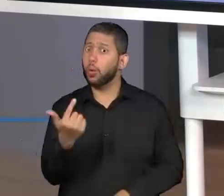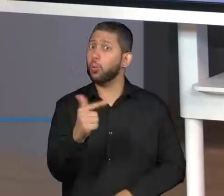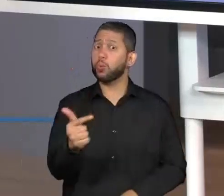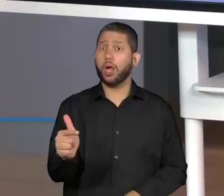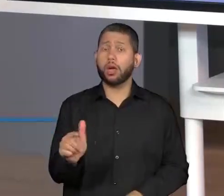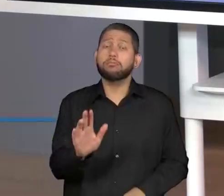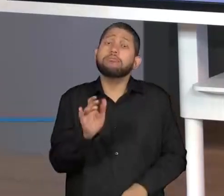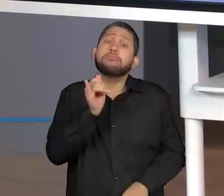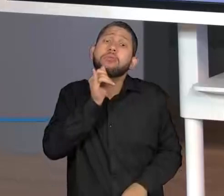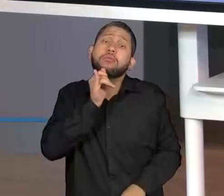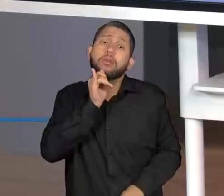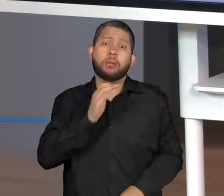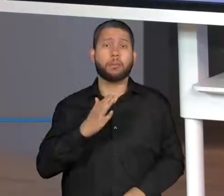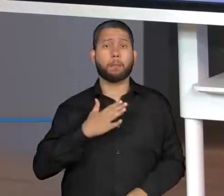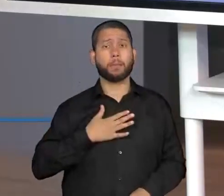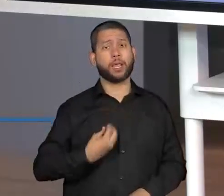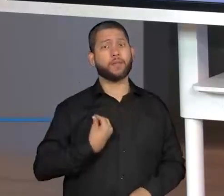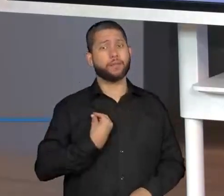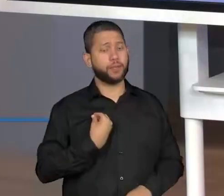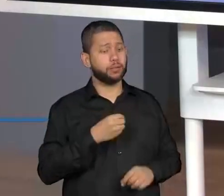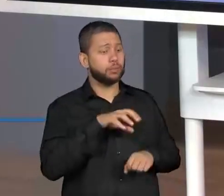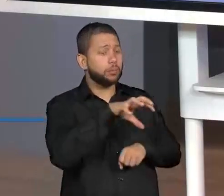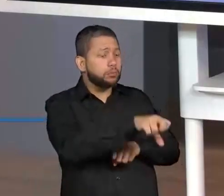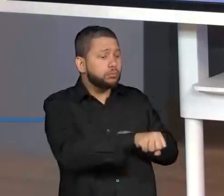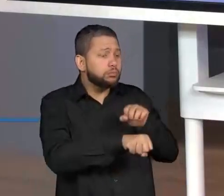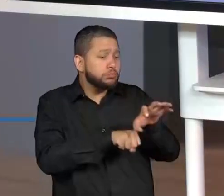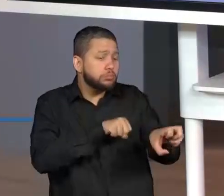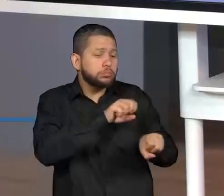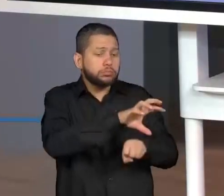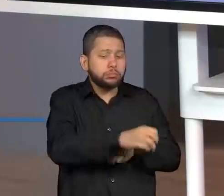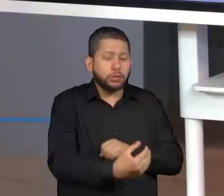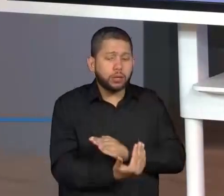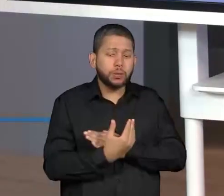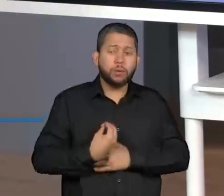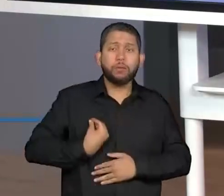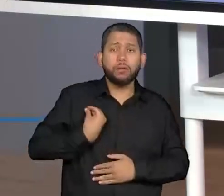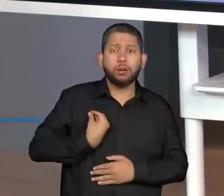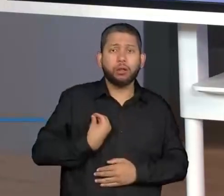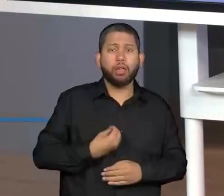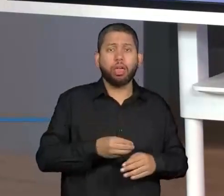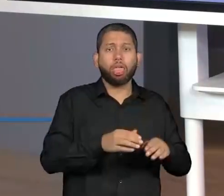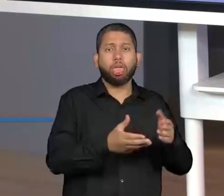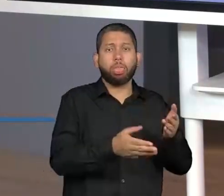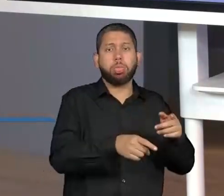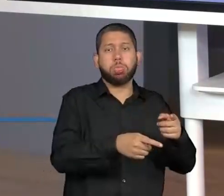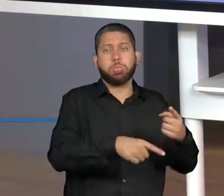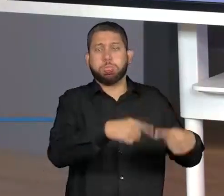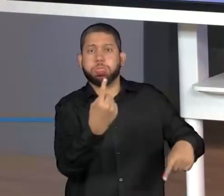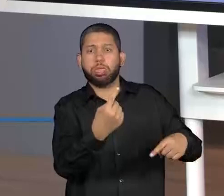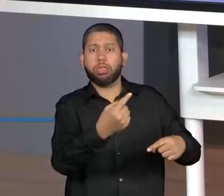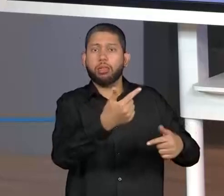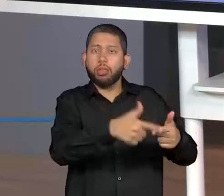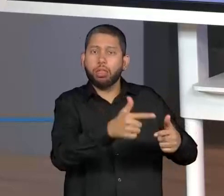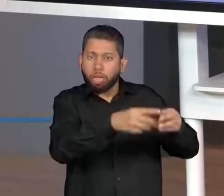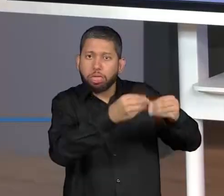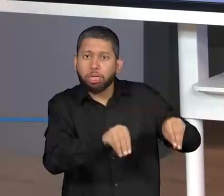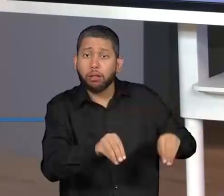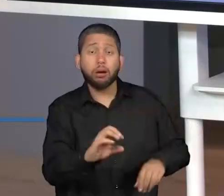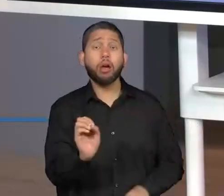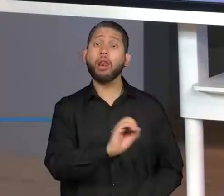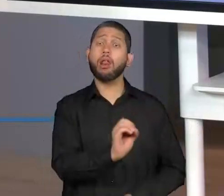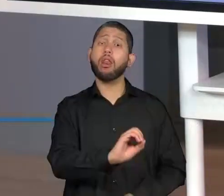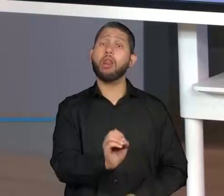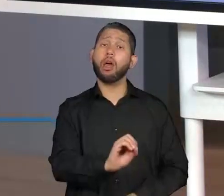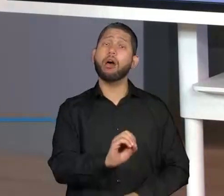você sobreviver, tudo continua em equilíbrio. Então, você não está fazendo mal para o meio ambiente. Então, é o que